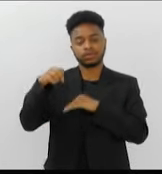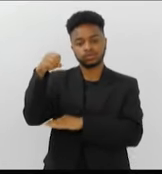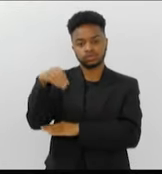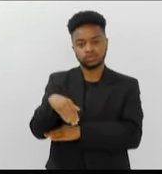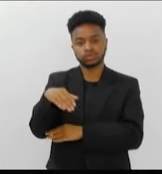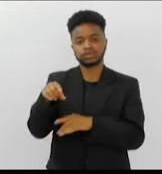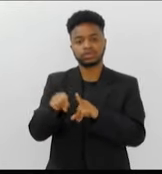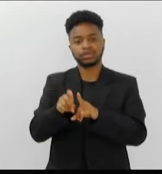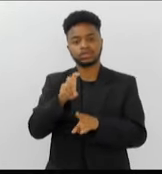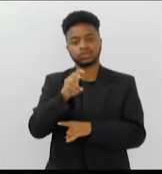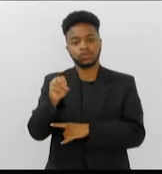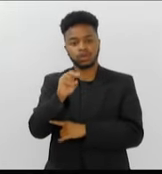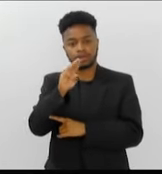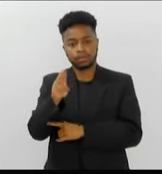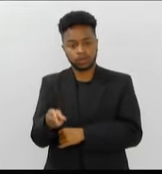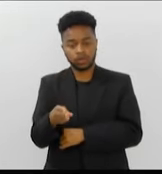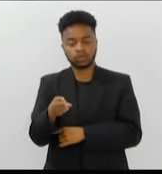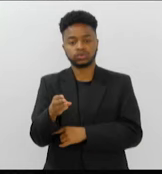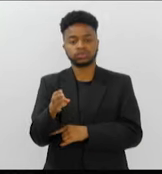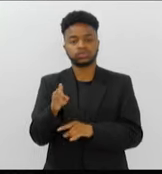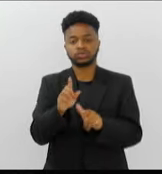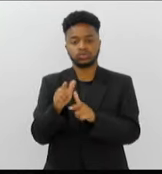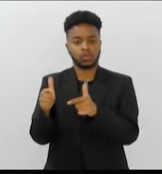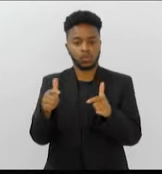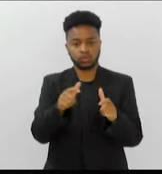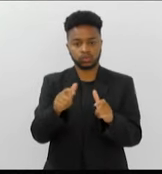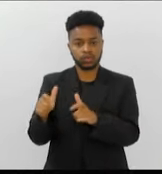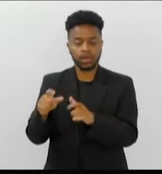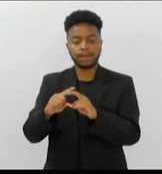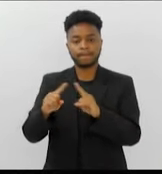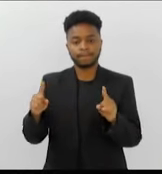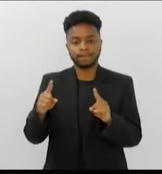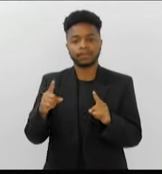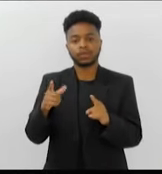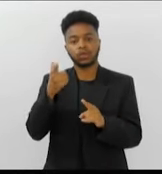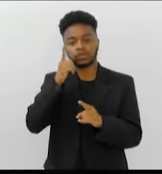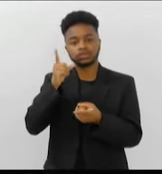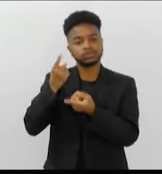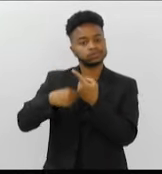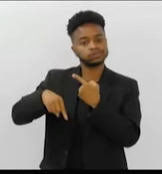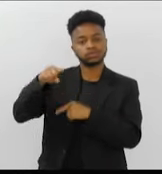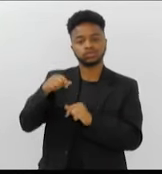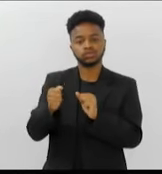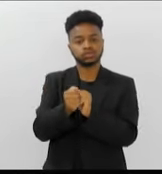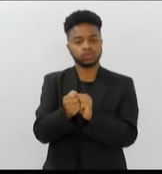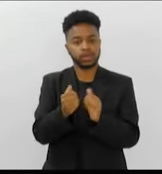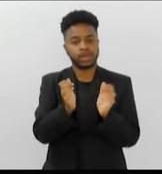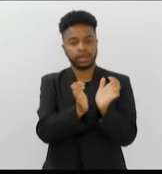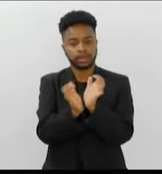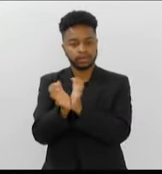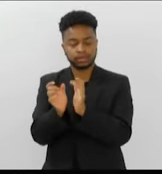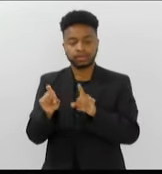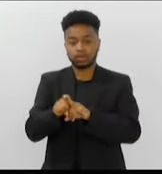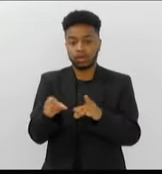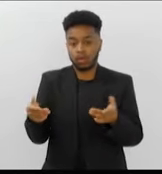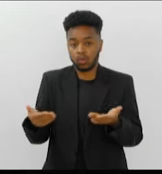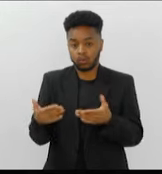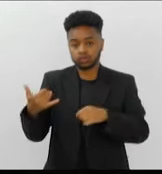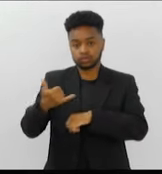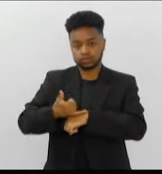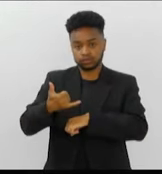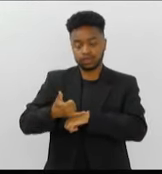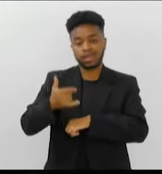precatórios, e deu a volta por cima, ele e toda a sua equipe. Hoje, Volta Redonda